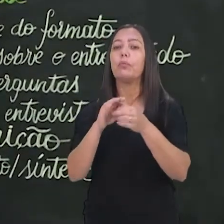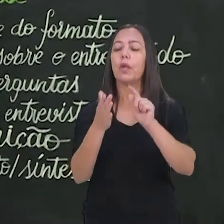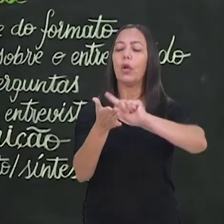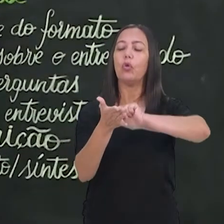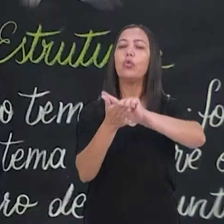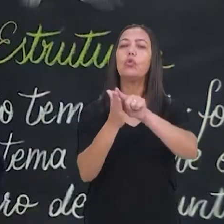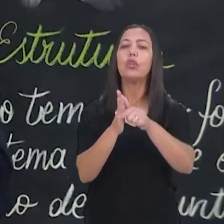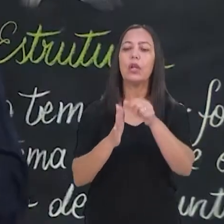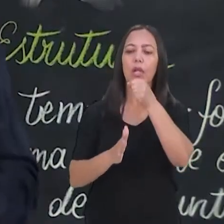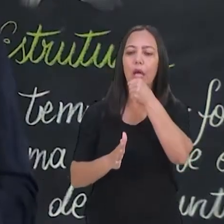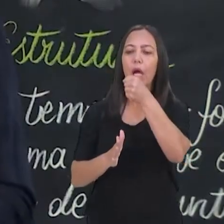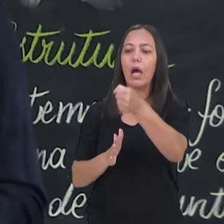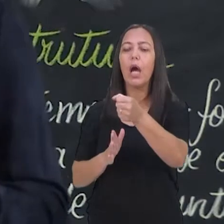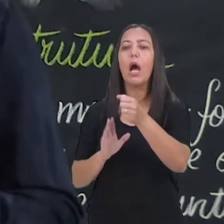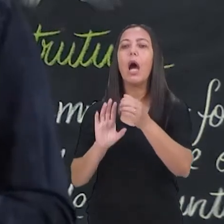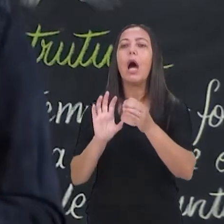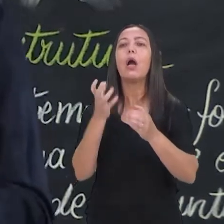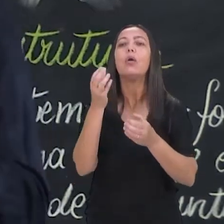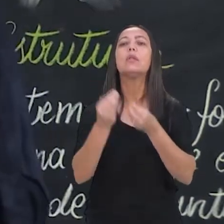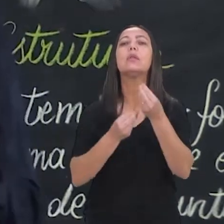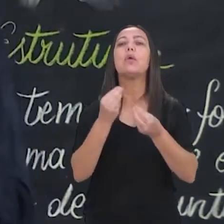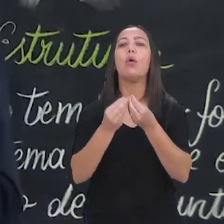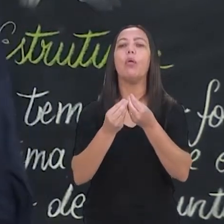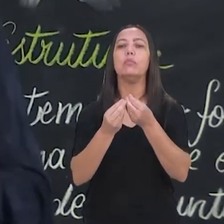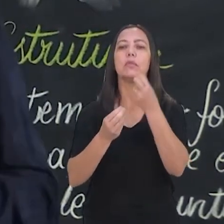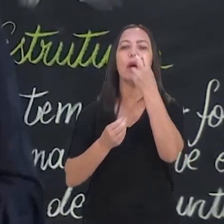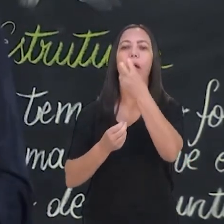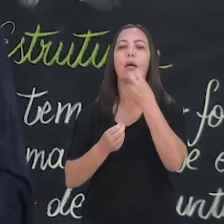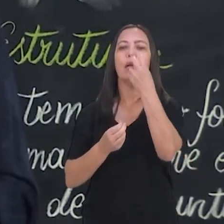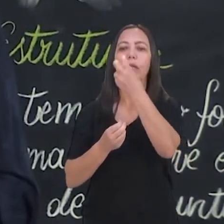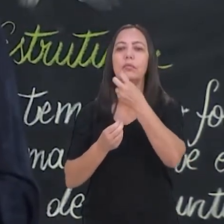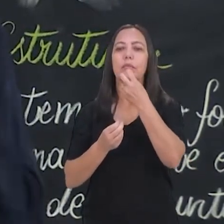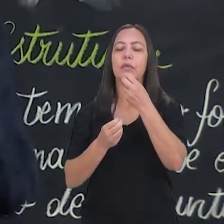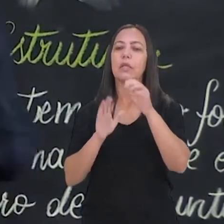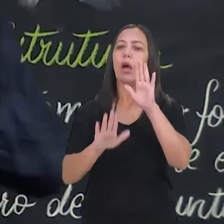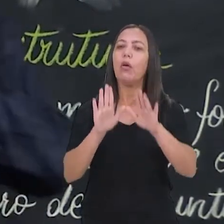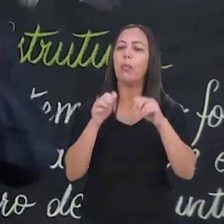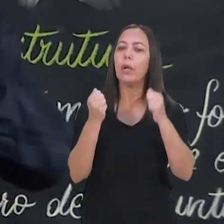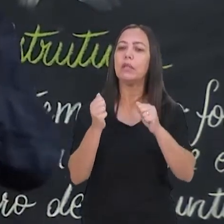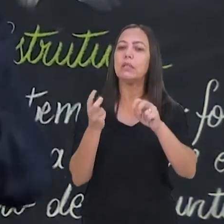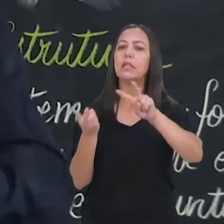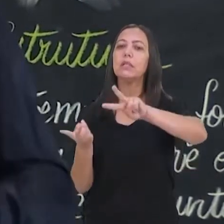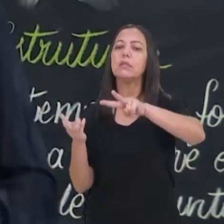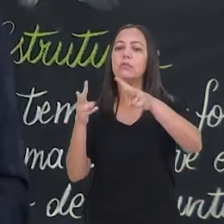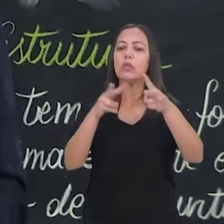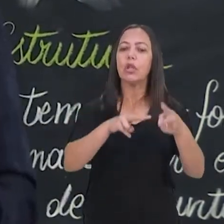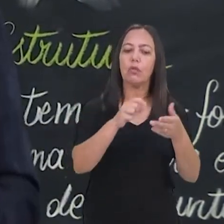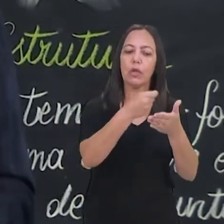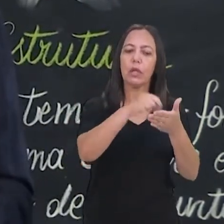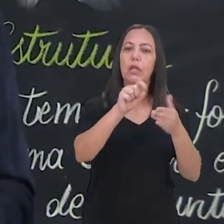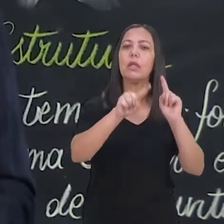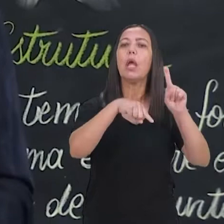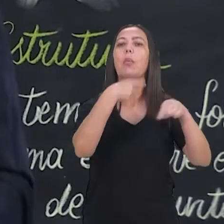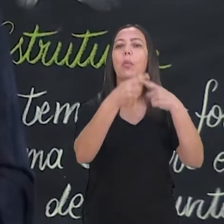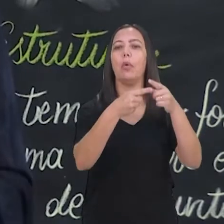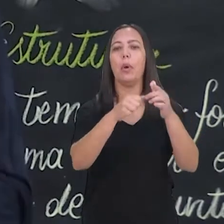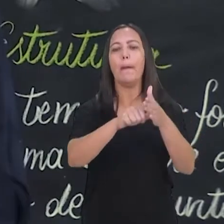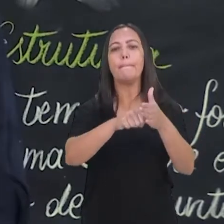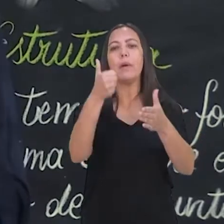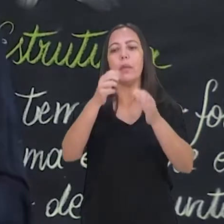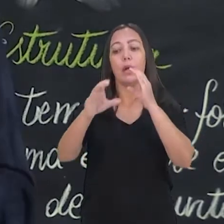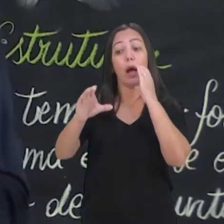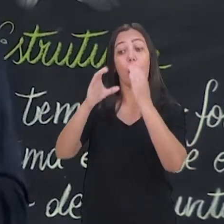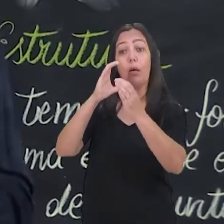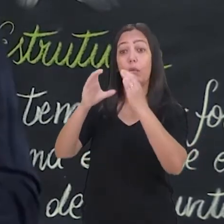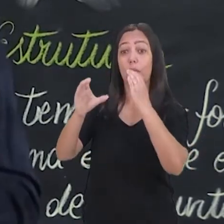gênero entrevista ele nasce na oralidade, é porque mesmo que depois você tenha que transcrevê-lo, a comunicação entre duas pessoas é a principal. Por